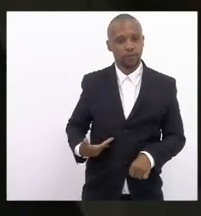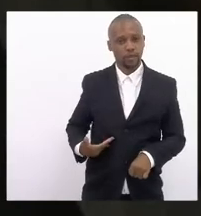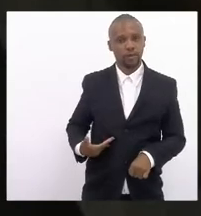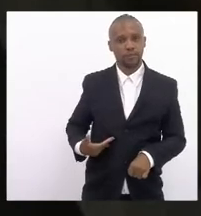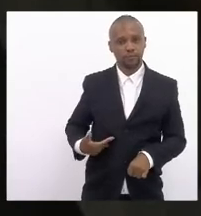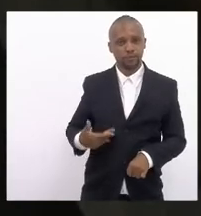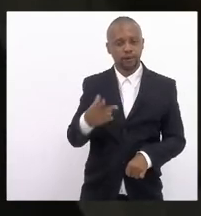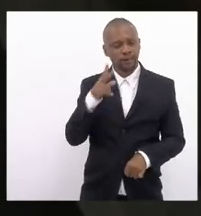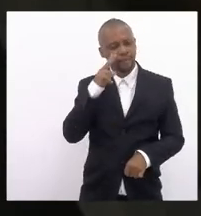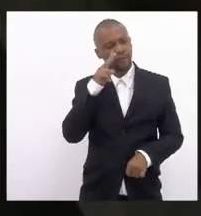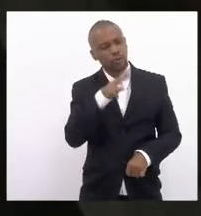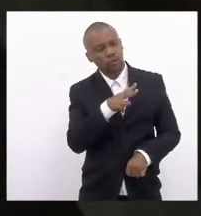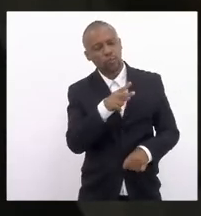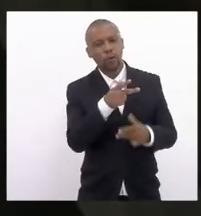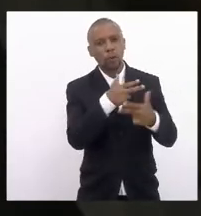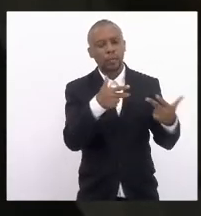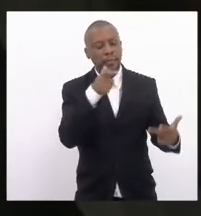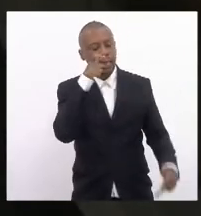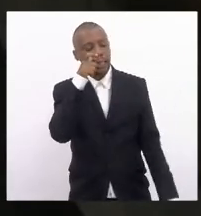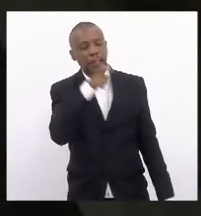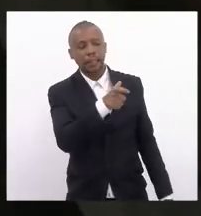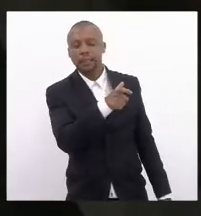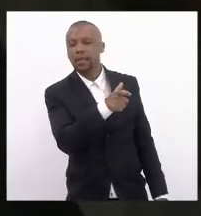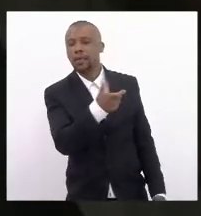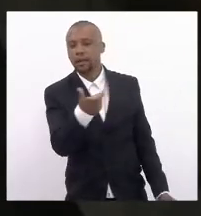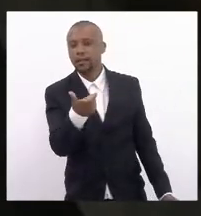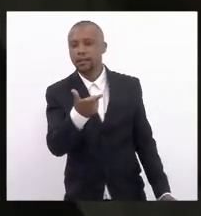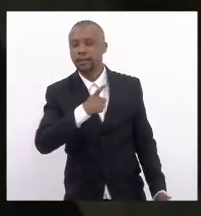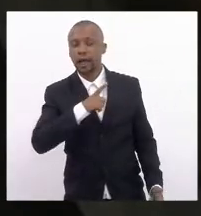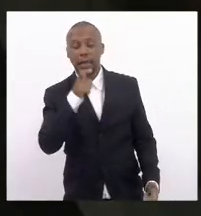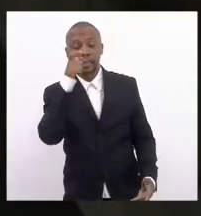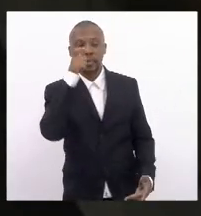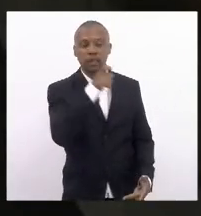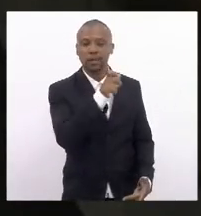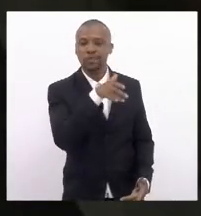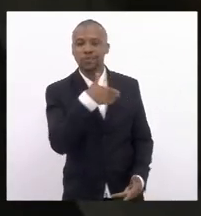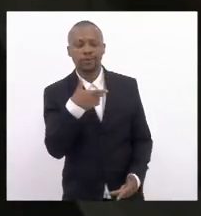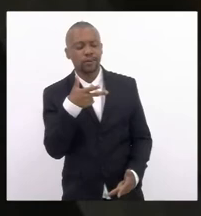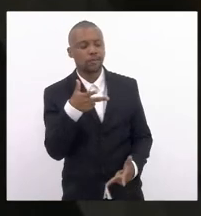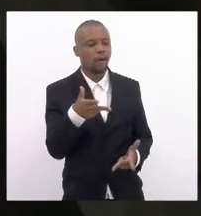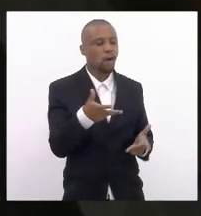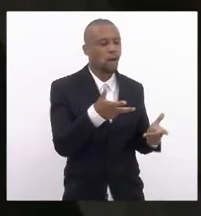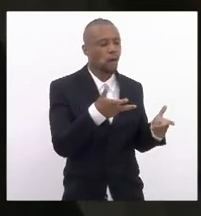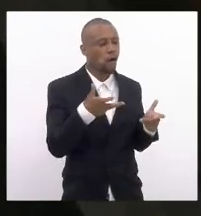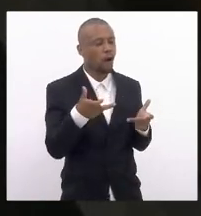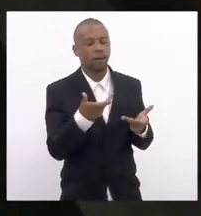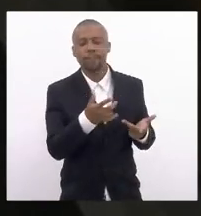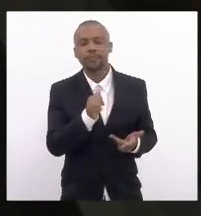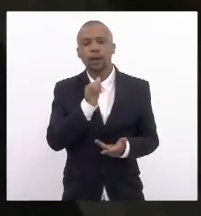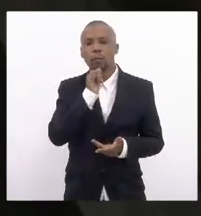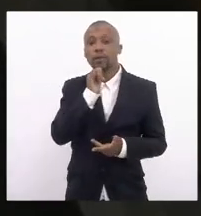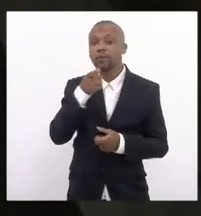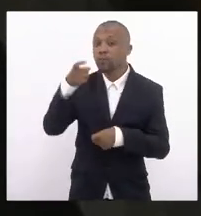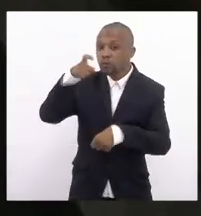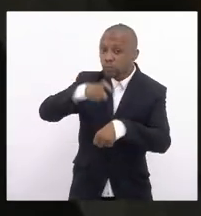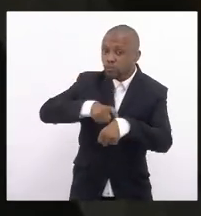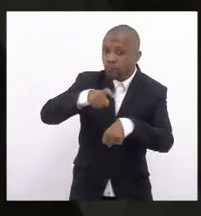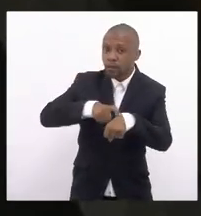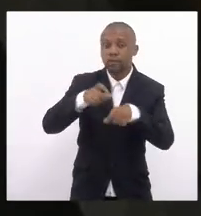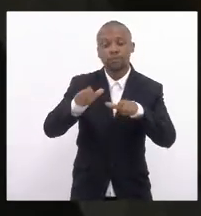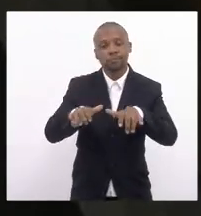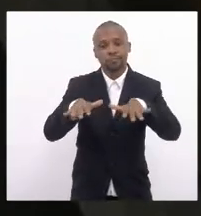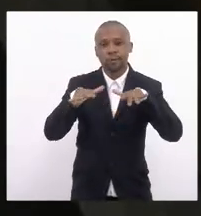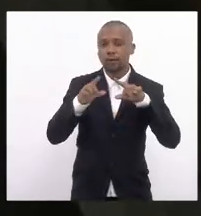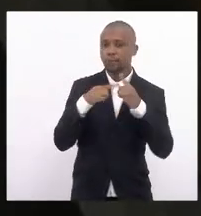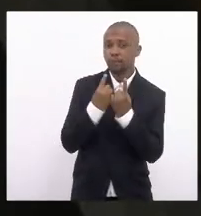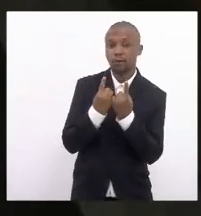vê isso como algo que lhe interessa. Porque, por exemplo, durante a sessão plenária, ao